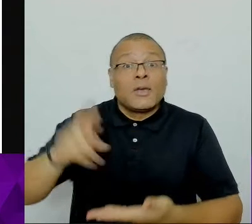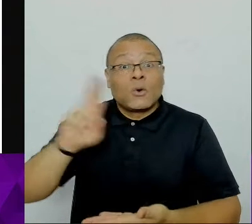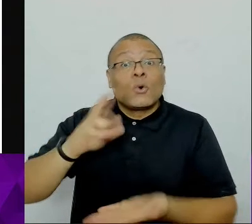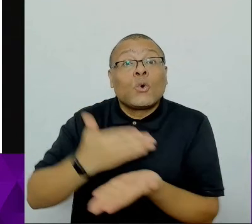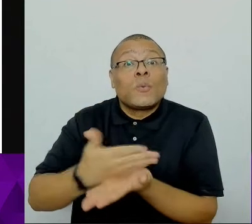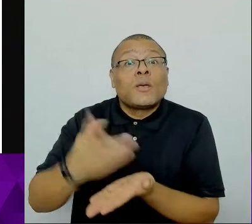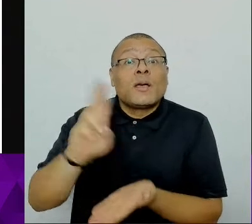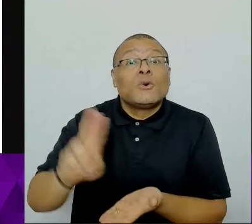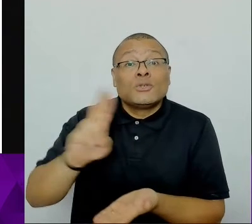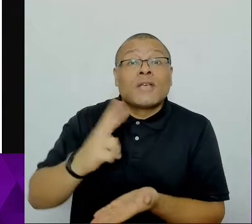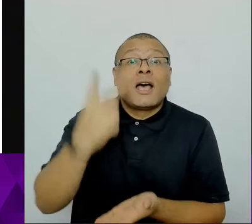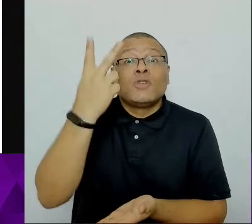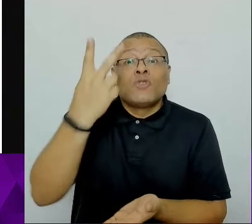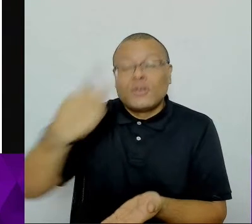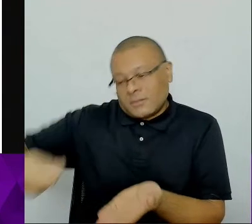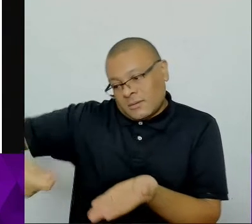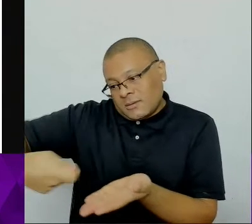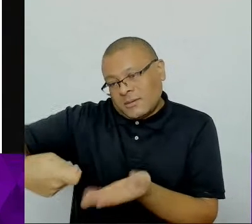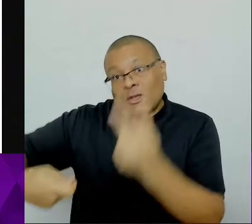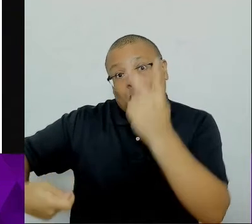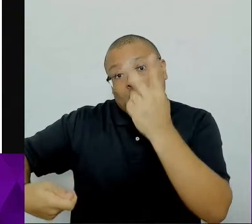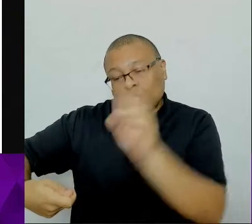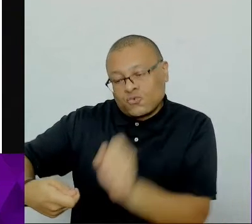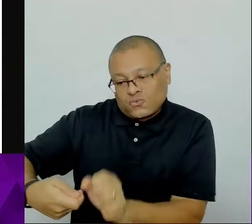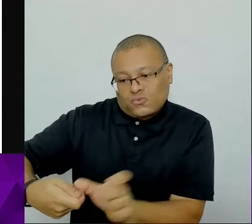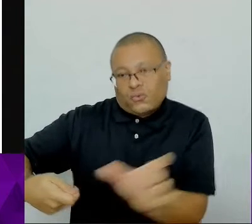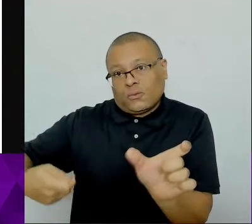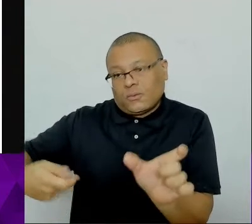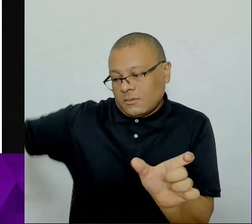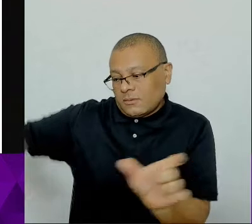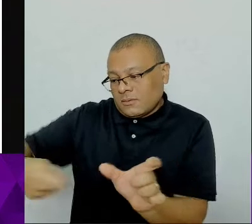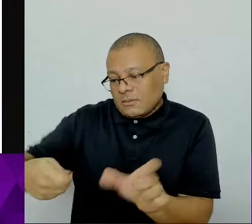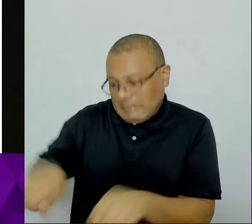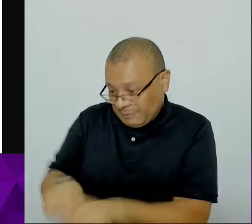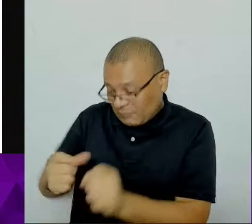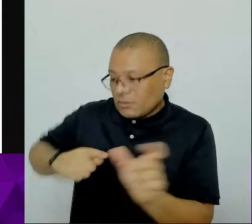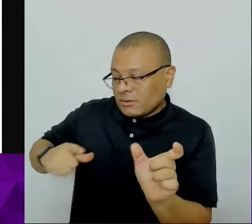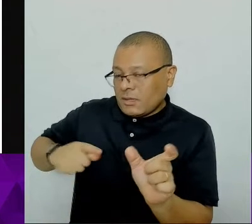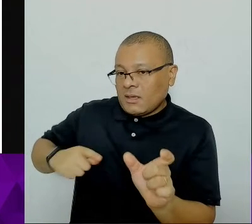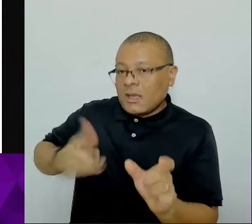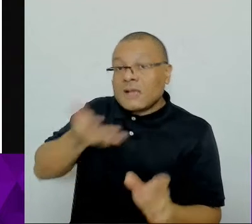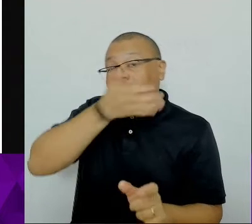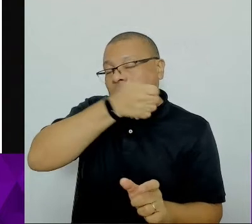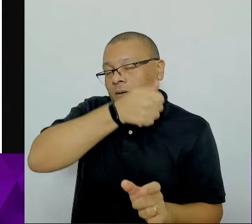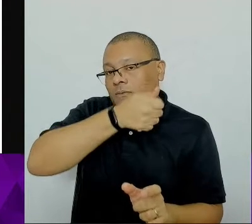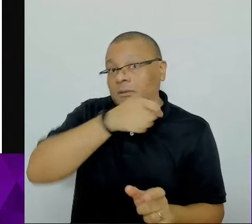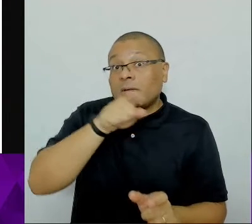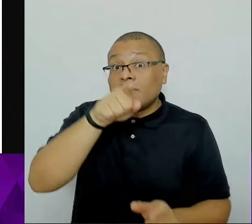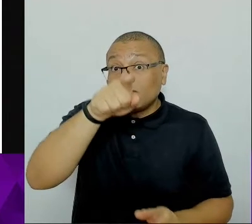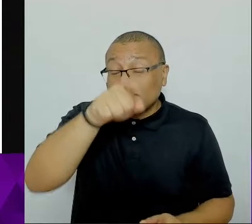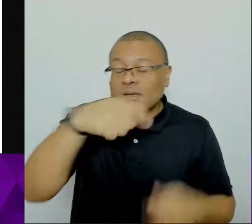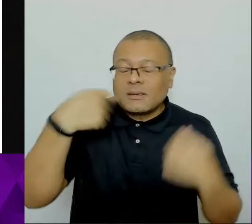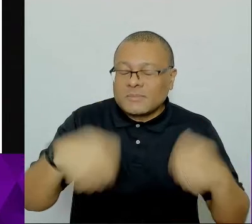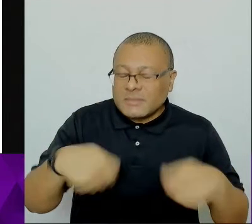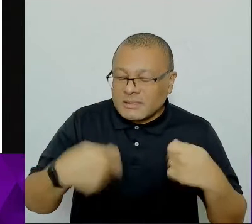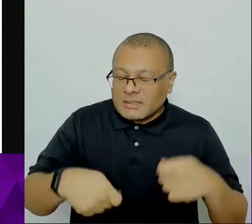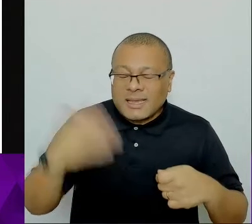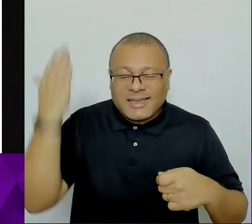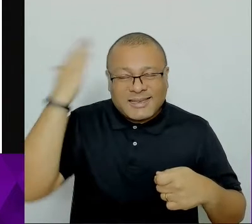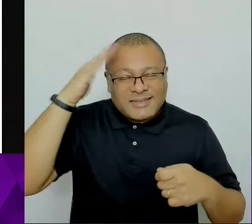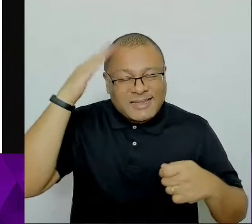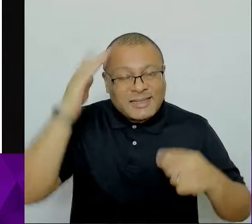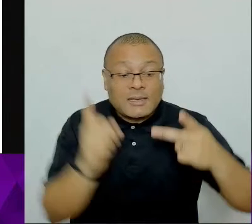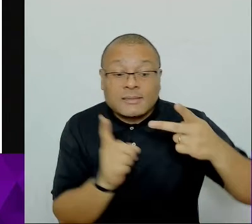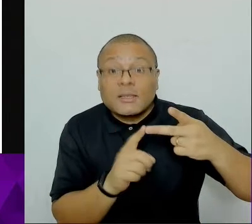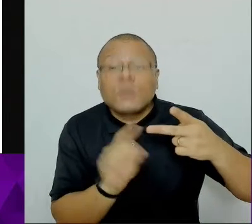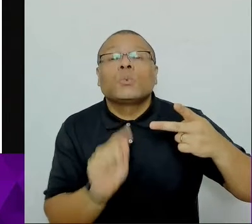notebook para não dar mais problema. Então, a segunda habilidade que a gente precisa desenvolver é a capacidade de lidar com aquilo que dá errado,